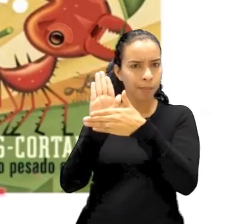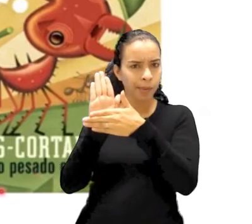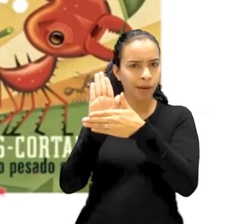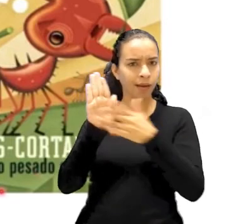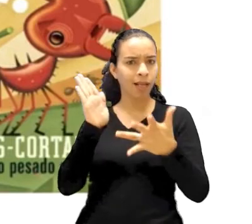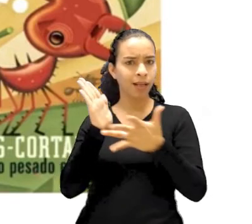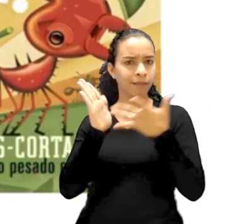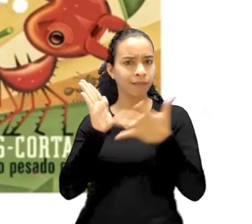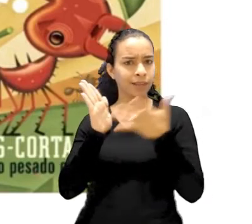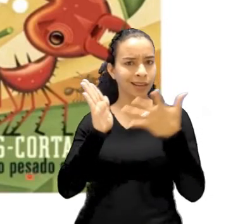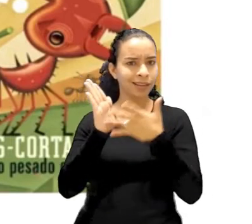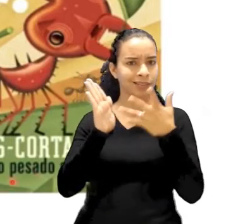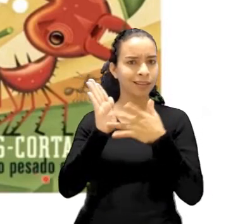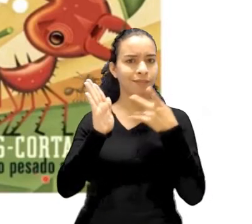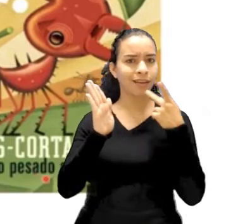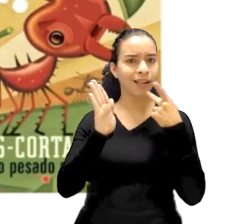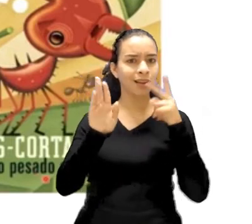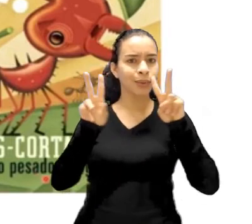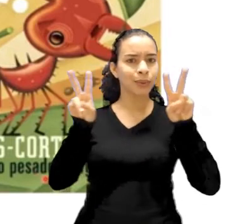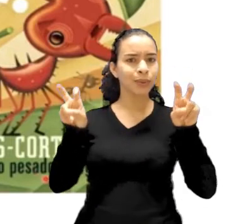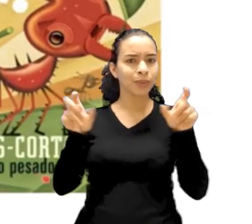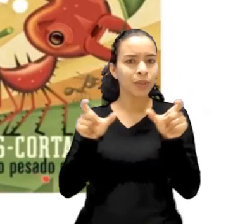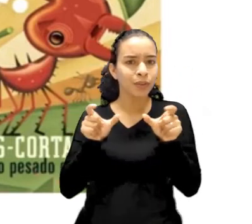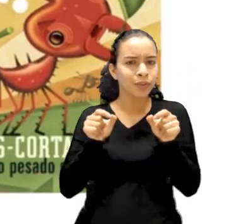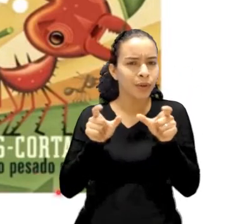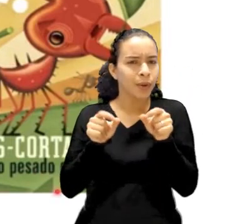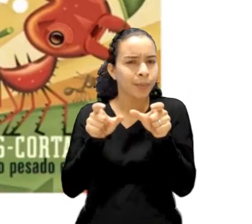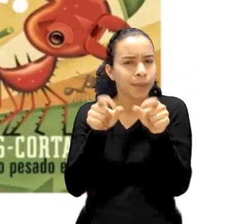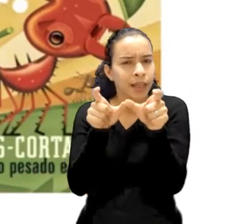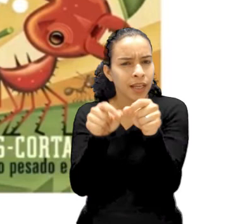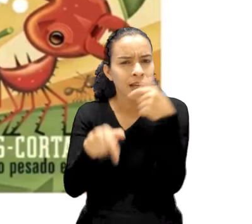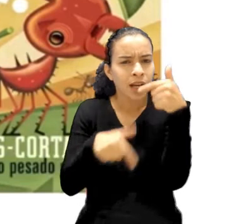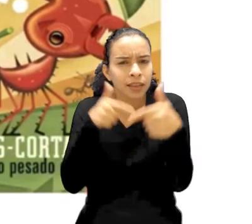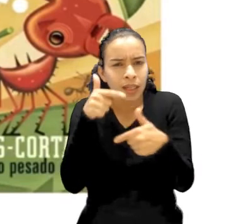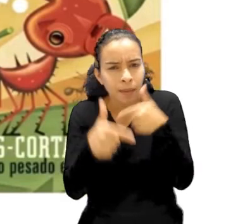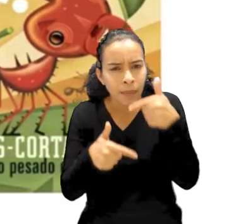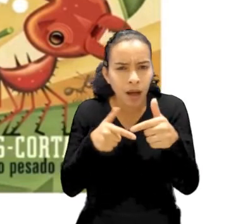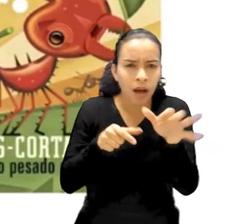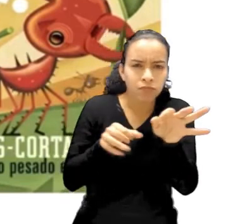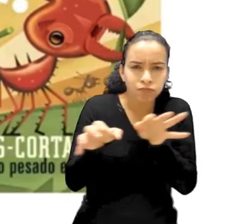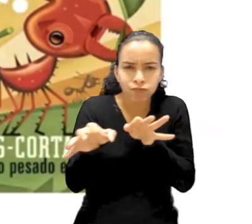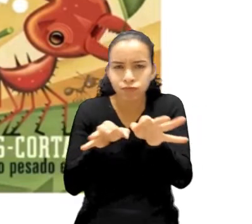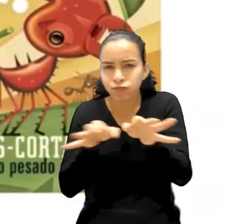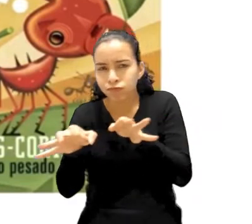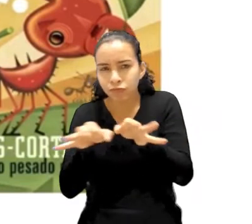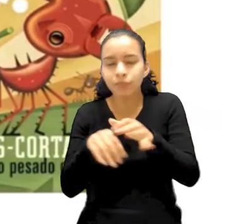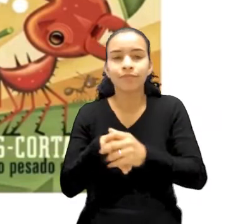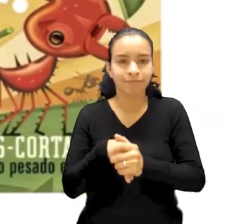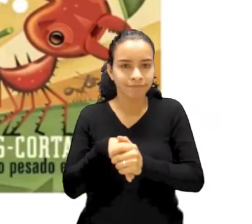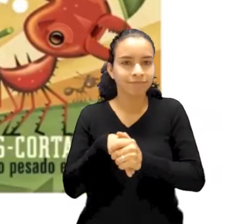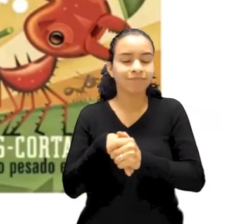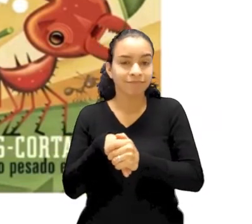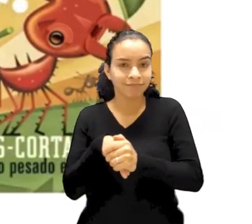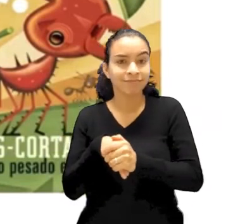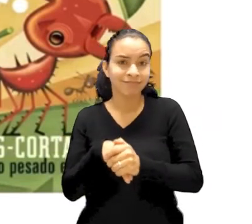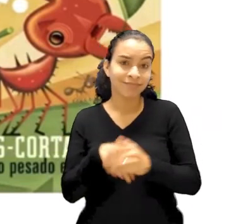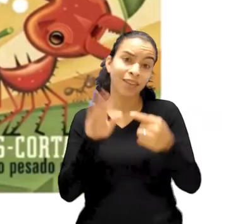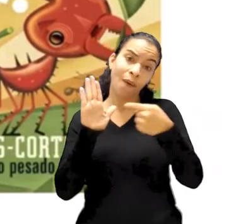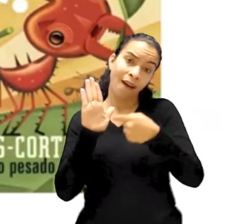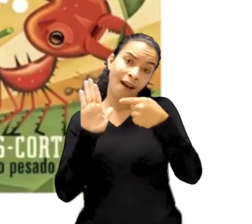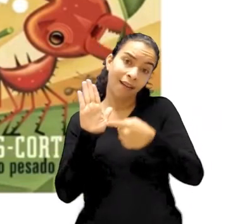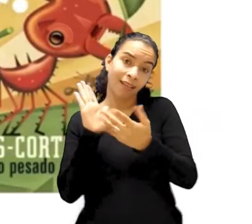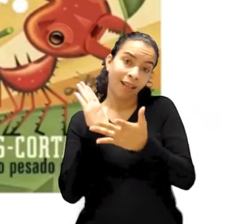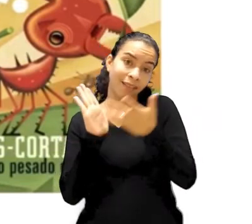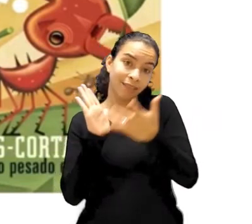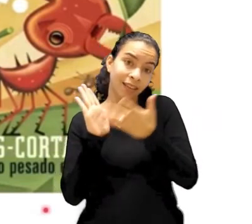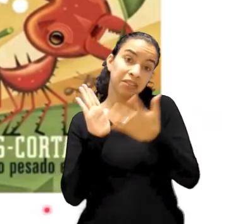será apresentado é sobre formigas cortadeiras, né, trabalho pesado e organizado. Então, possivelmente aqui